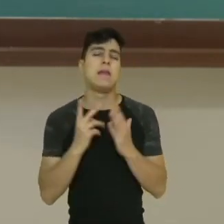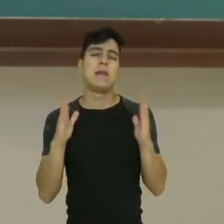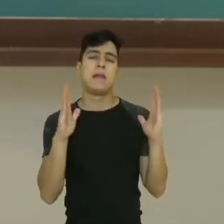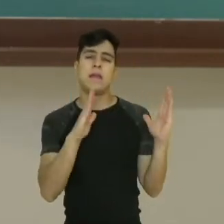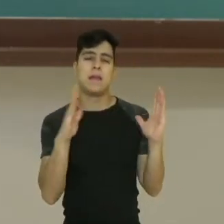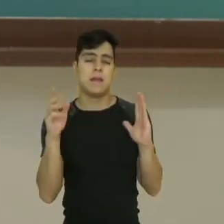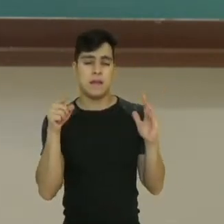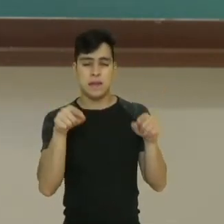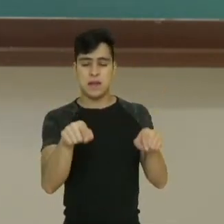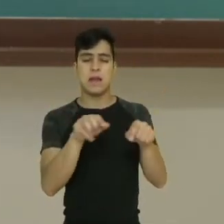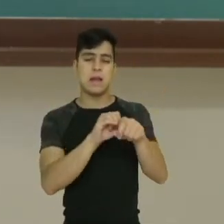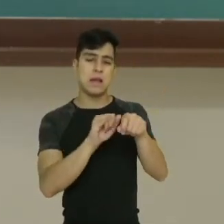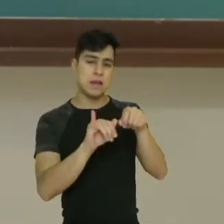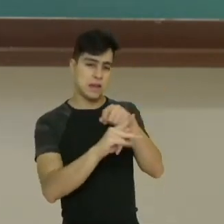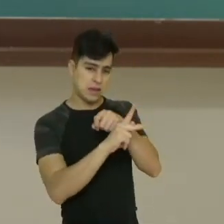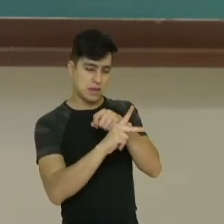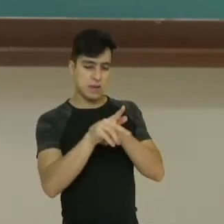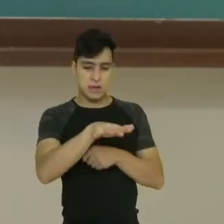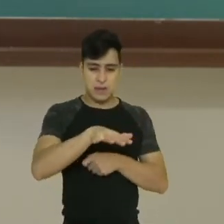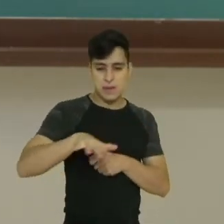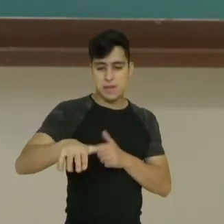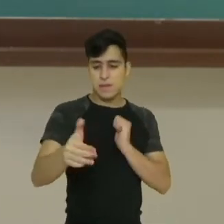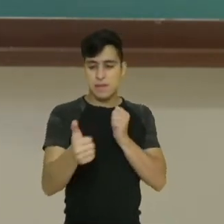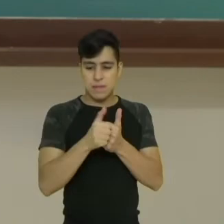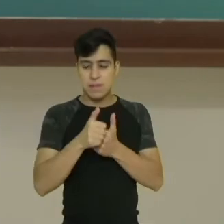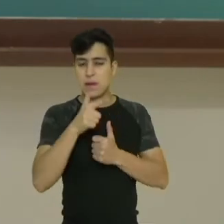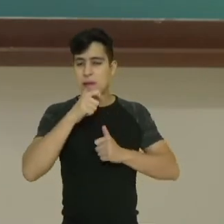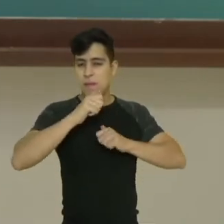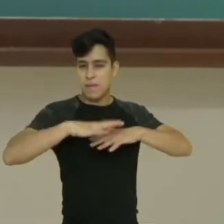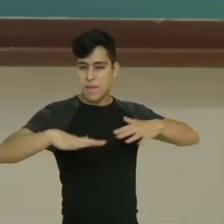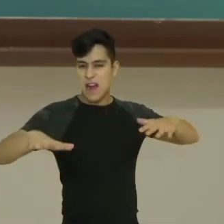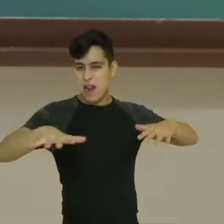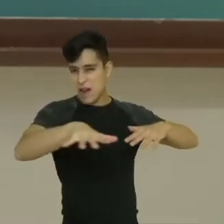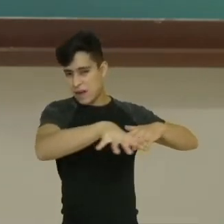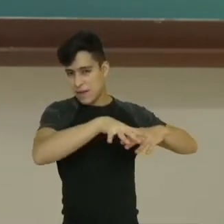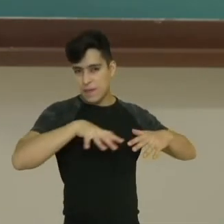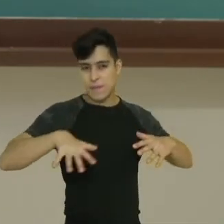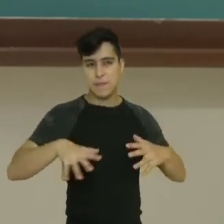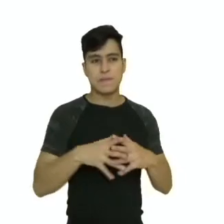lá nas Ilhas Falklands, ou próximo ali ao mar, né, das Ilhas Falklands, tá bom?